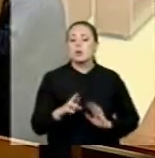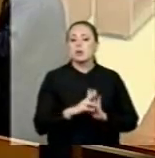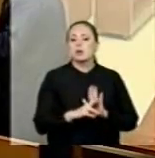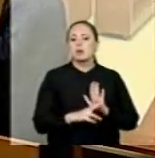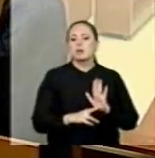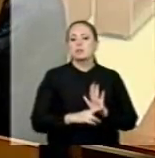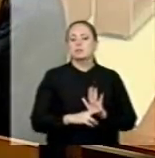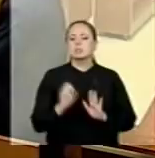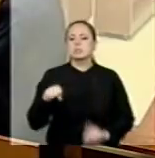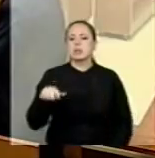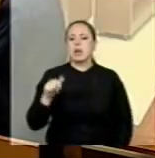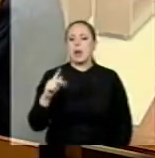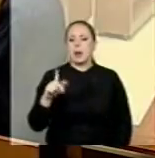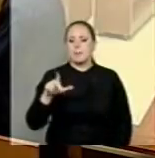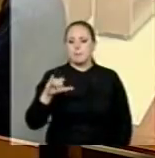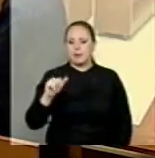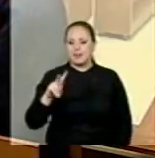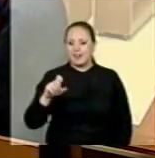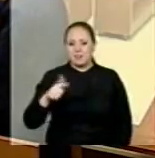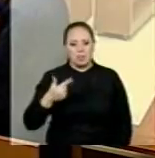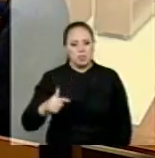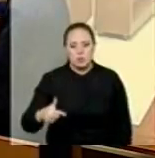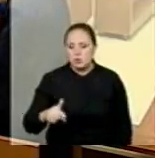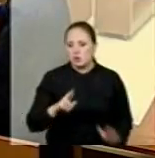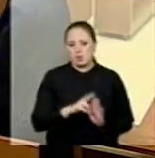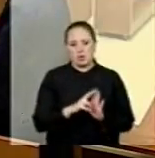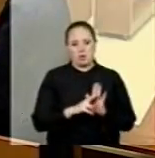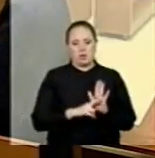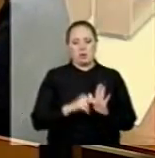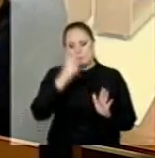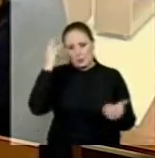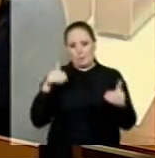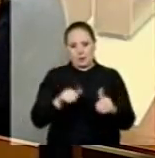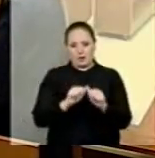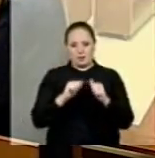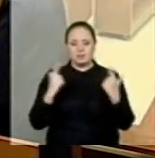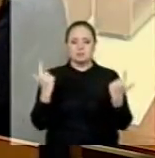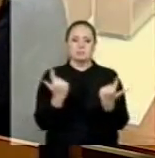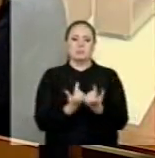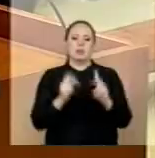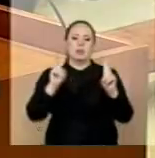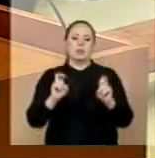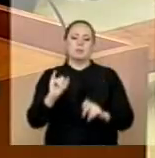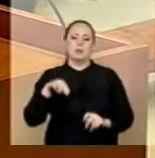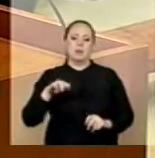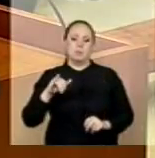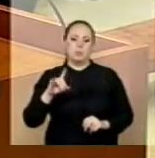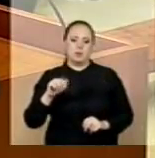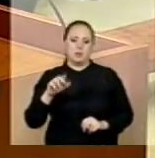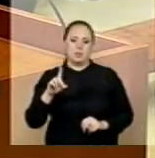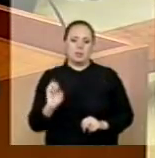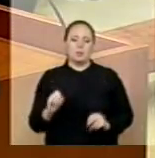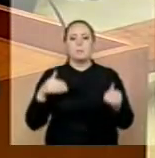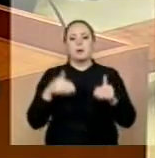tornado aplicável, sem restrições, aos membros das assembleias, as normas sobre imunidades parlamentares dos integrantes